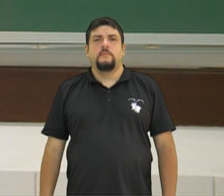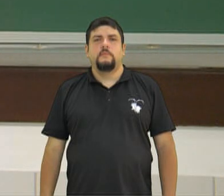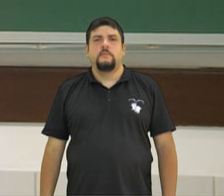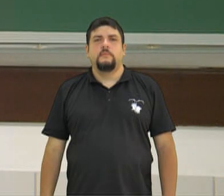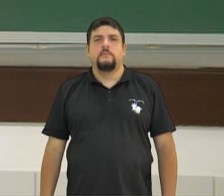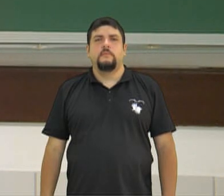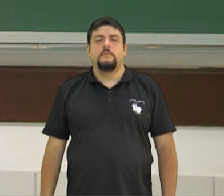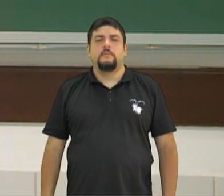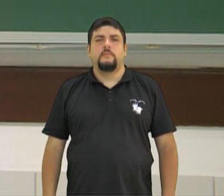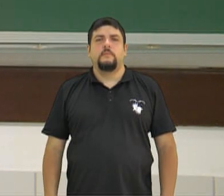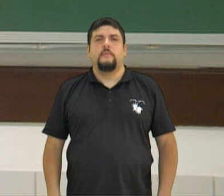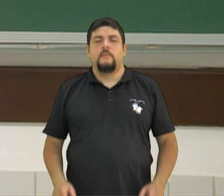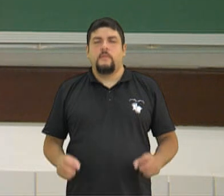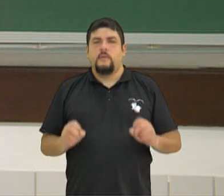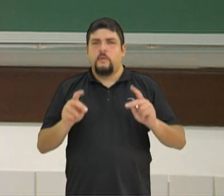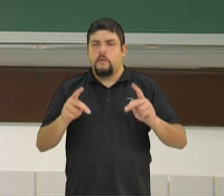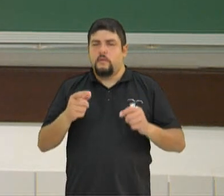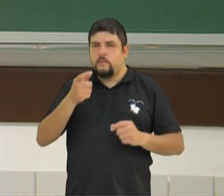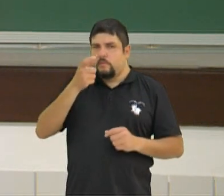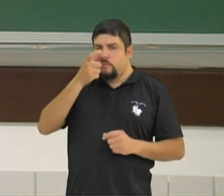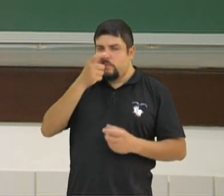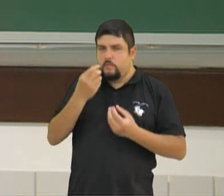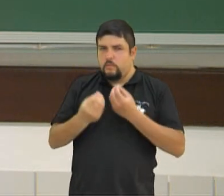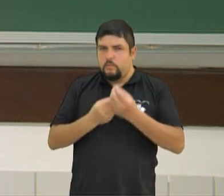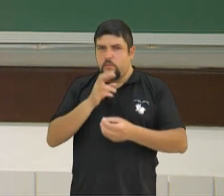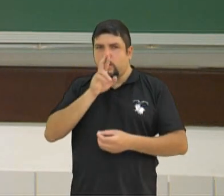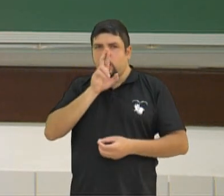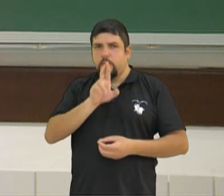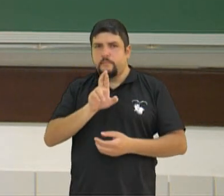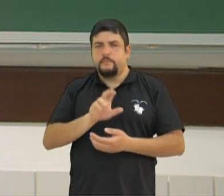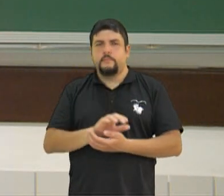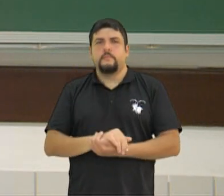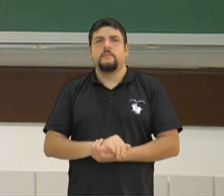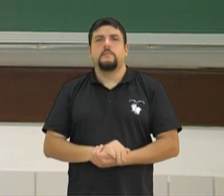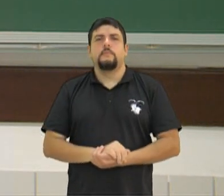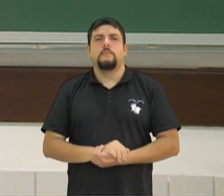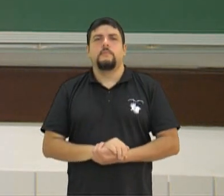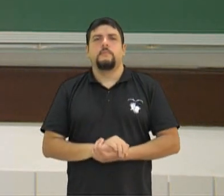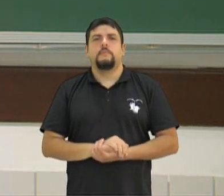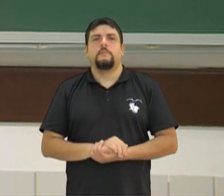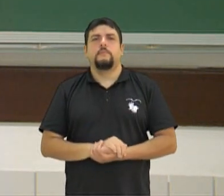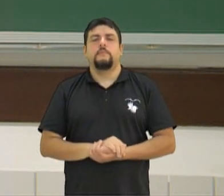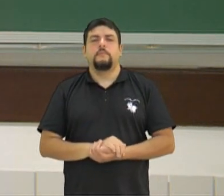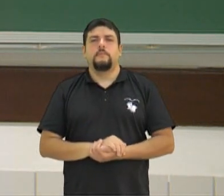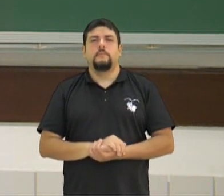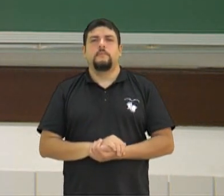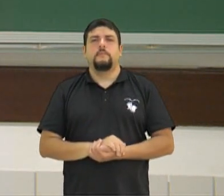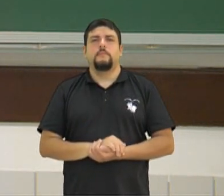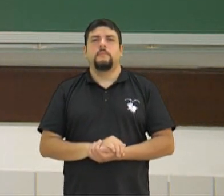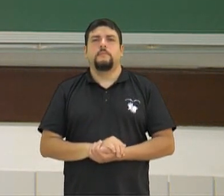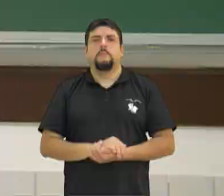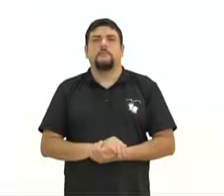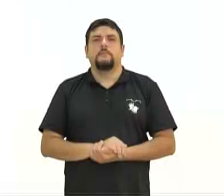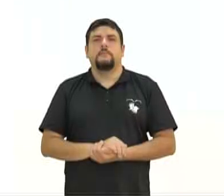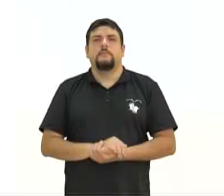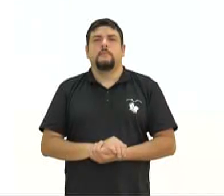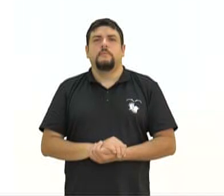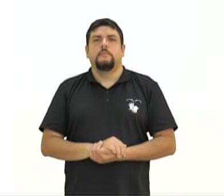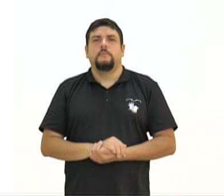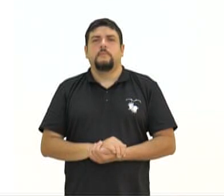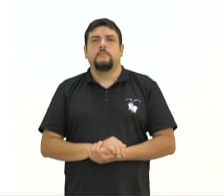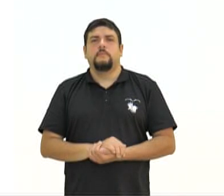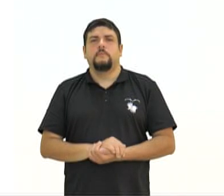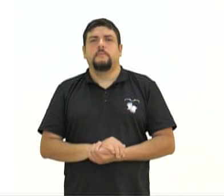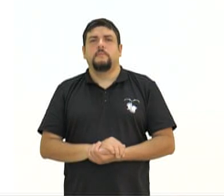A ver, muito bem, vamos ver como ficaram as nossas respostas. Então, teremos acá, né,